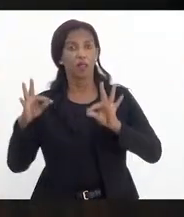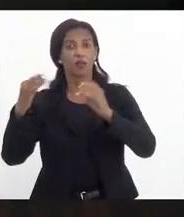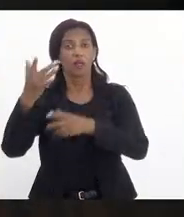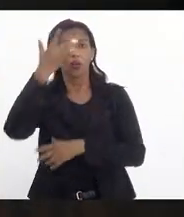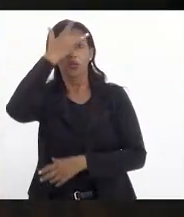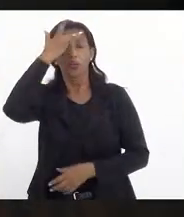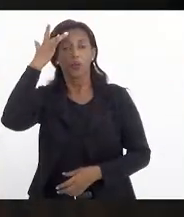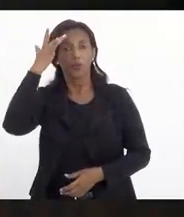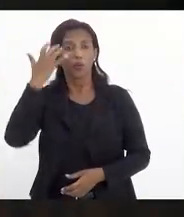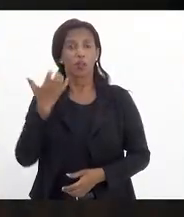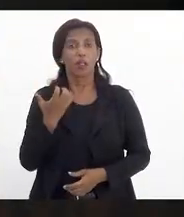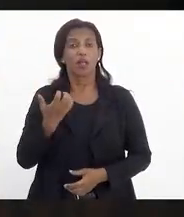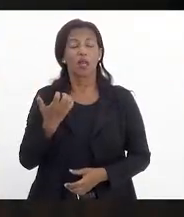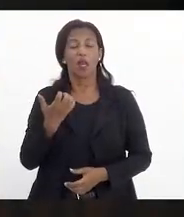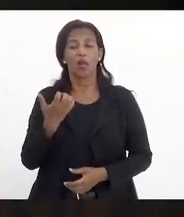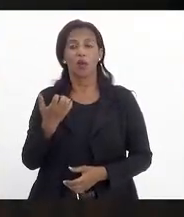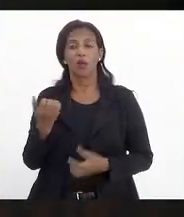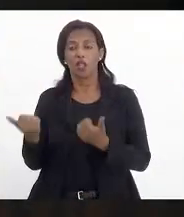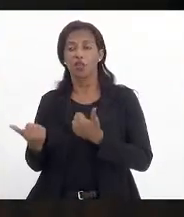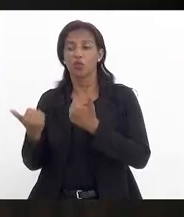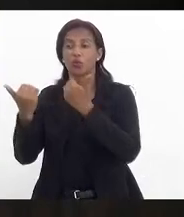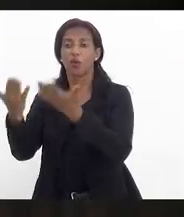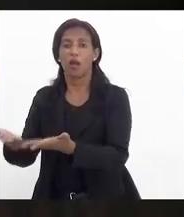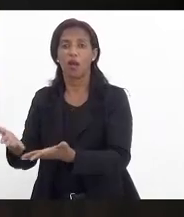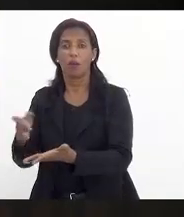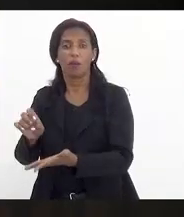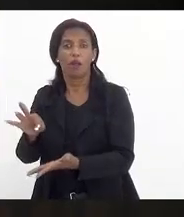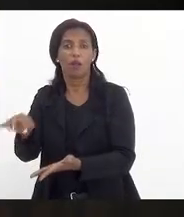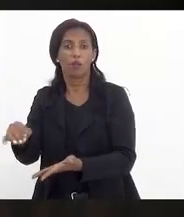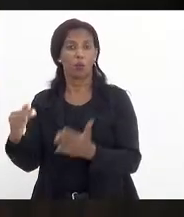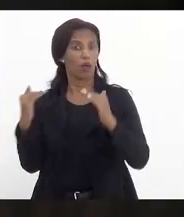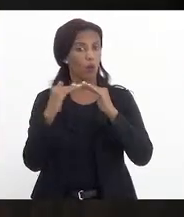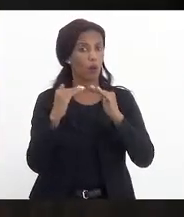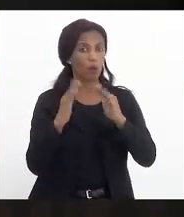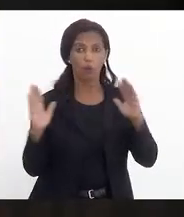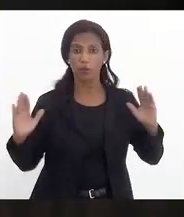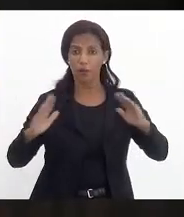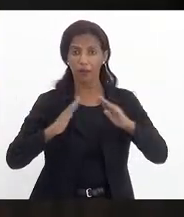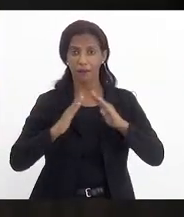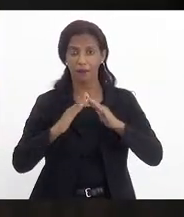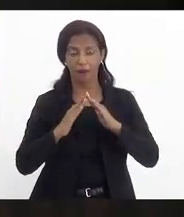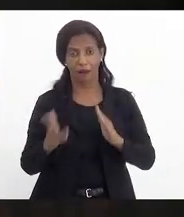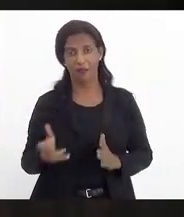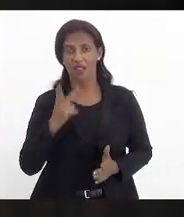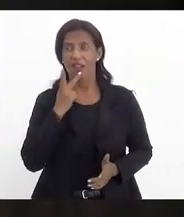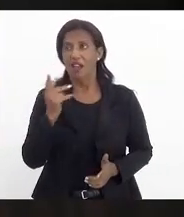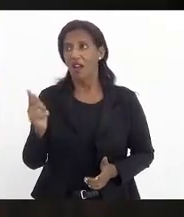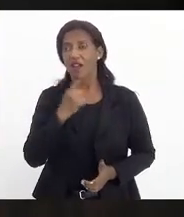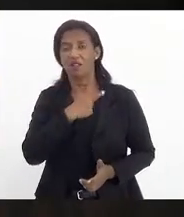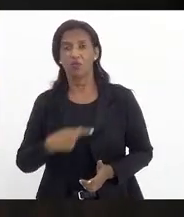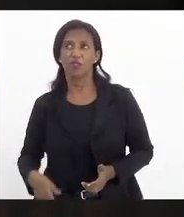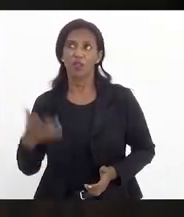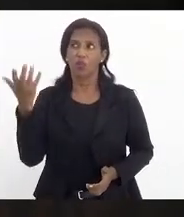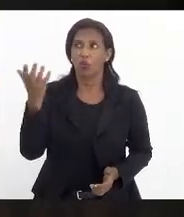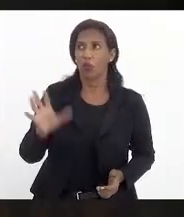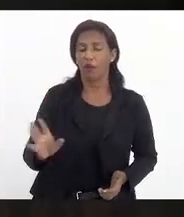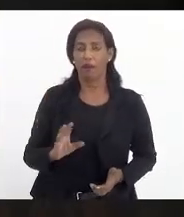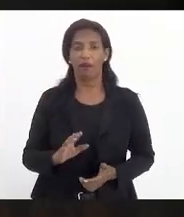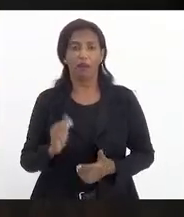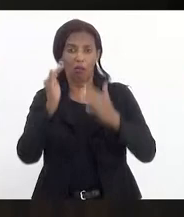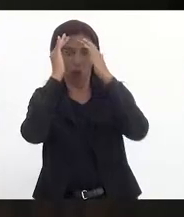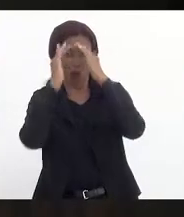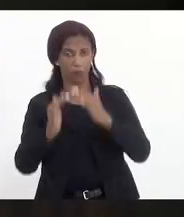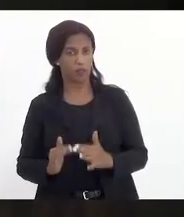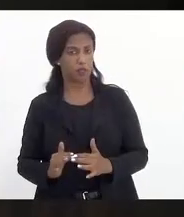seu eleitor. E aqui, presidente, é um acordo da casa. Não adianta dizer que esse governador não vai cumprir, é isso ou aquilo. Eu